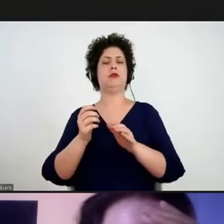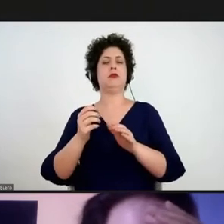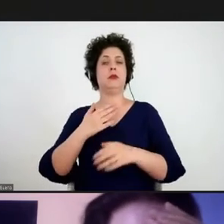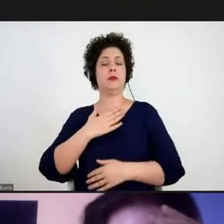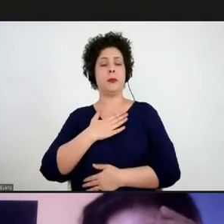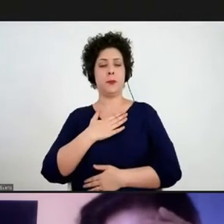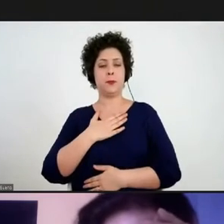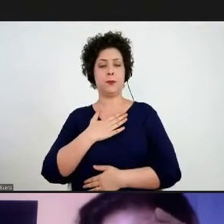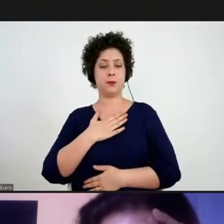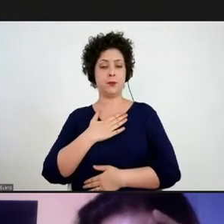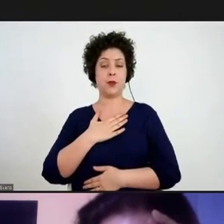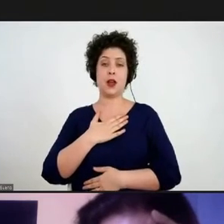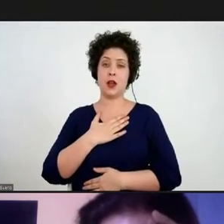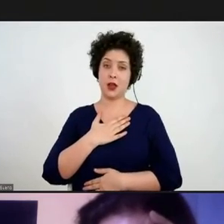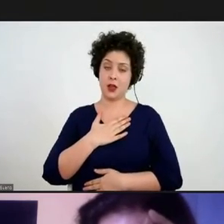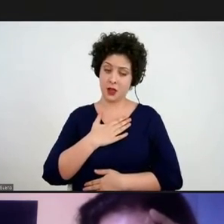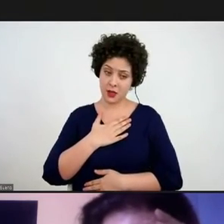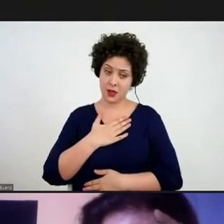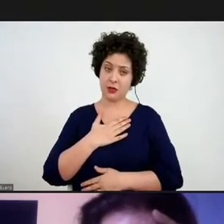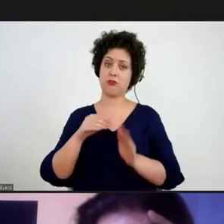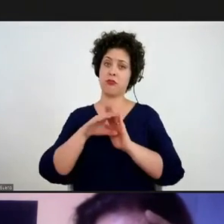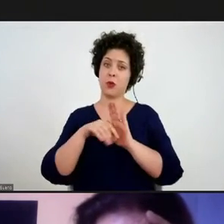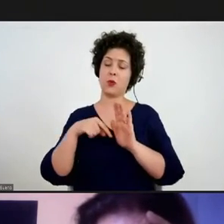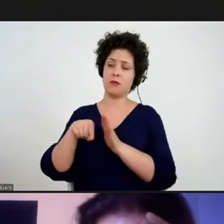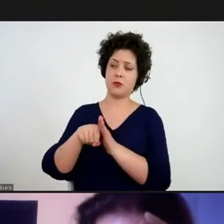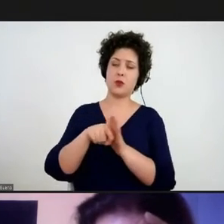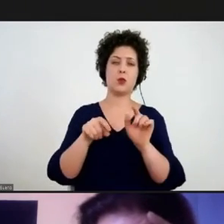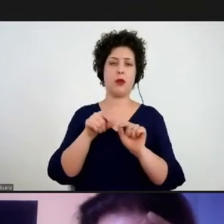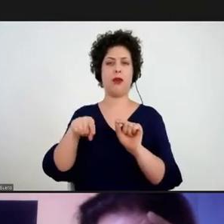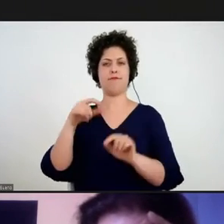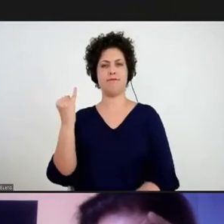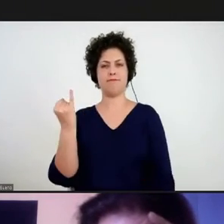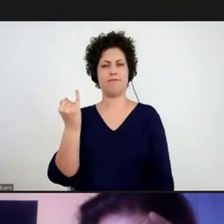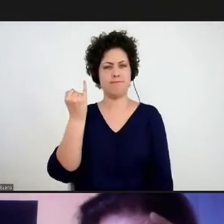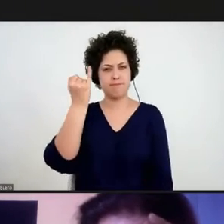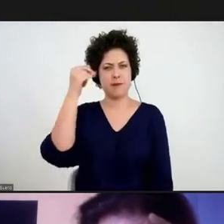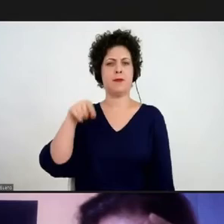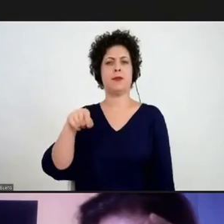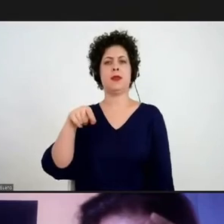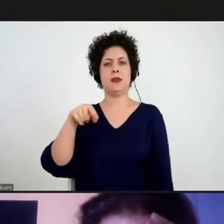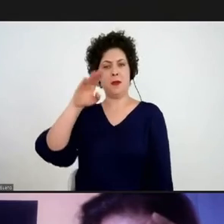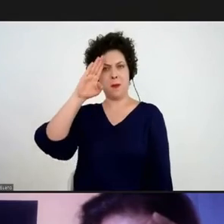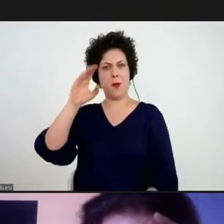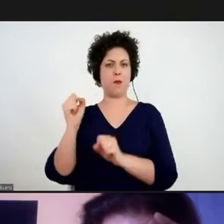minha concepção, é a principal potência da contemporaneidade, pensando nas